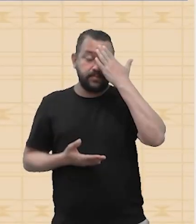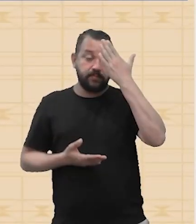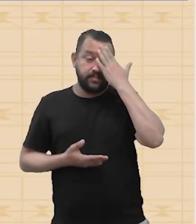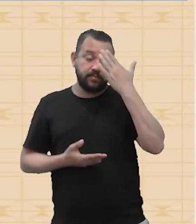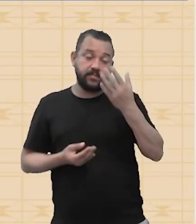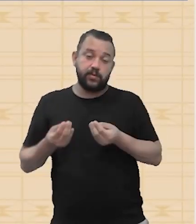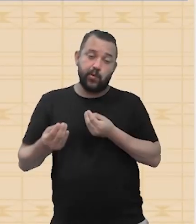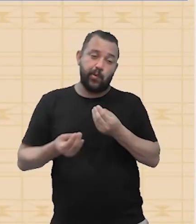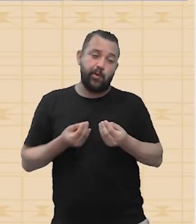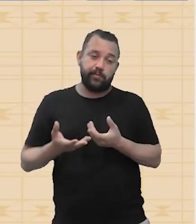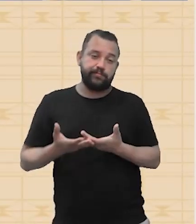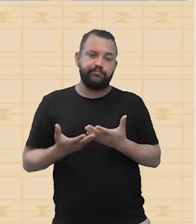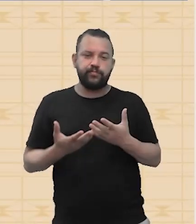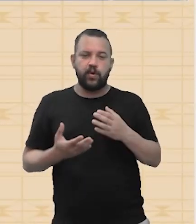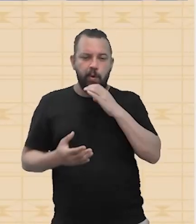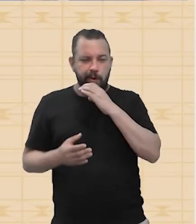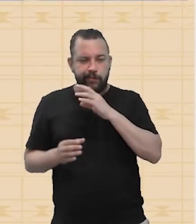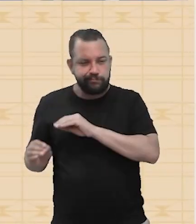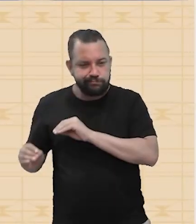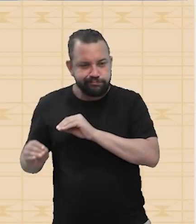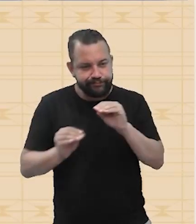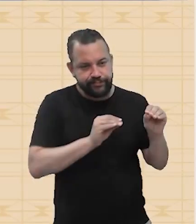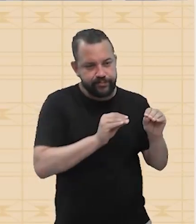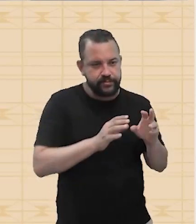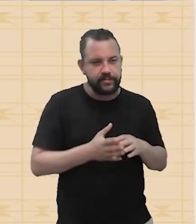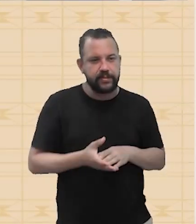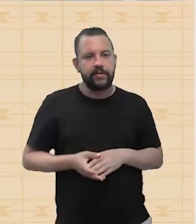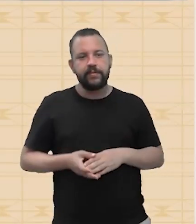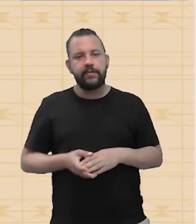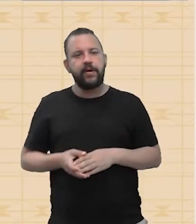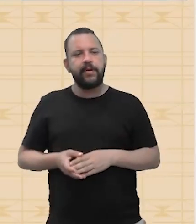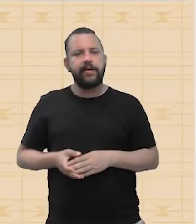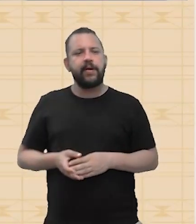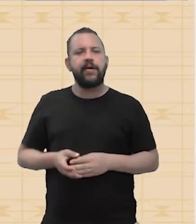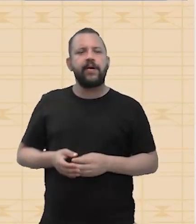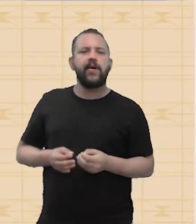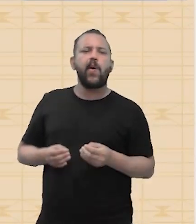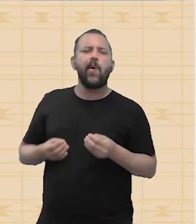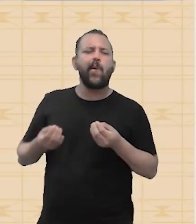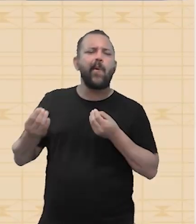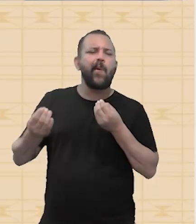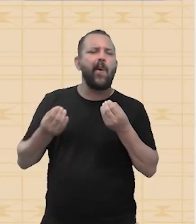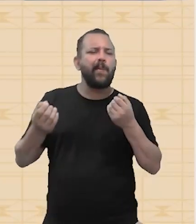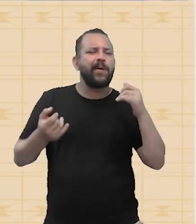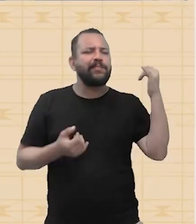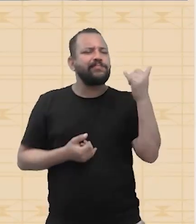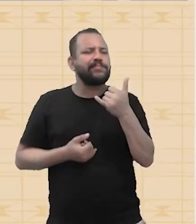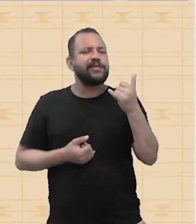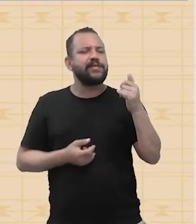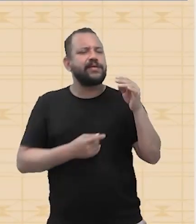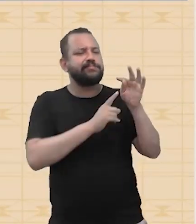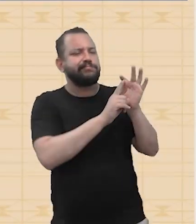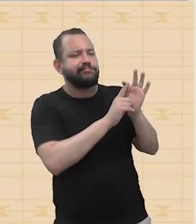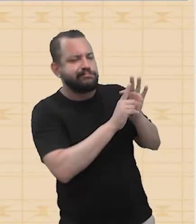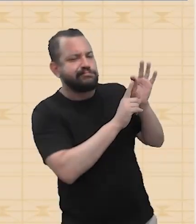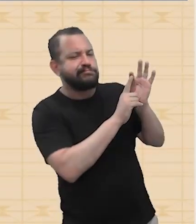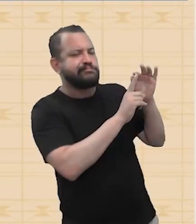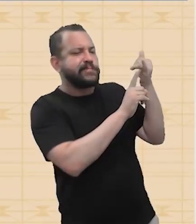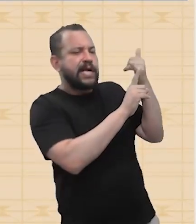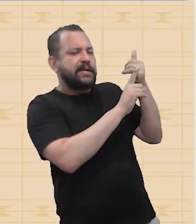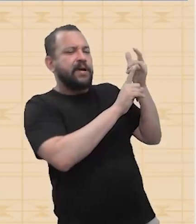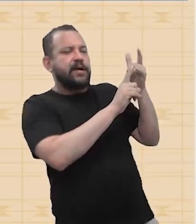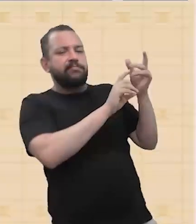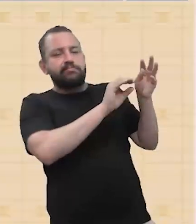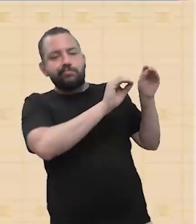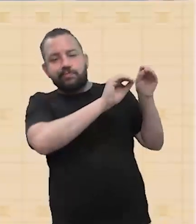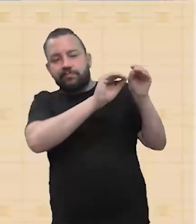vai ser transmitido. Ou seja, Paulinho, como é que eu vou fazer com que a energia térmica que está aqui em um objeto seja transmitida